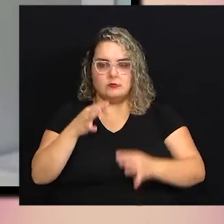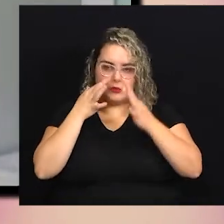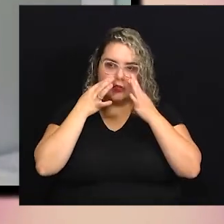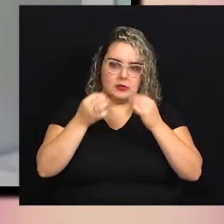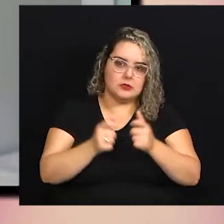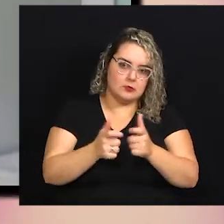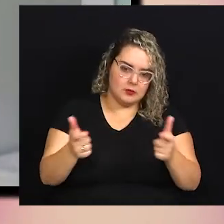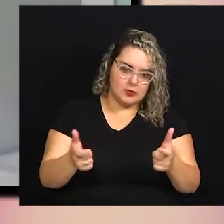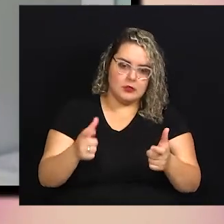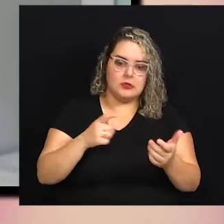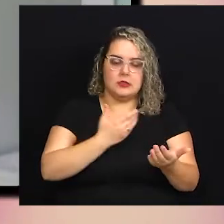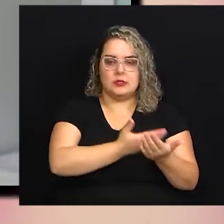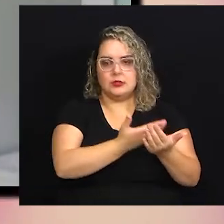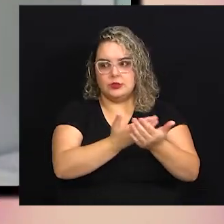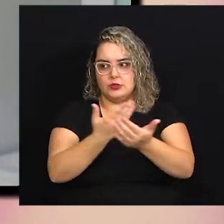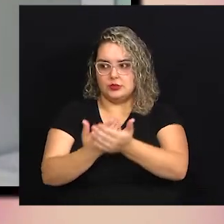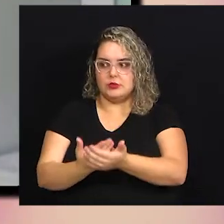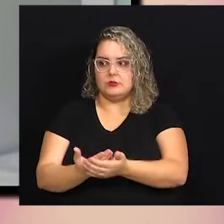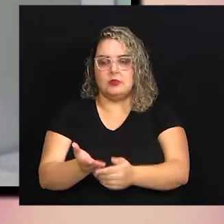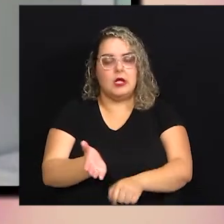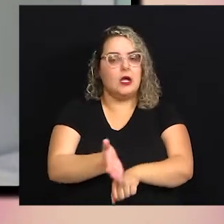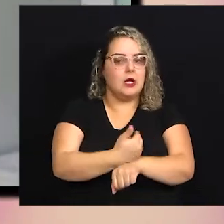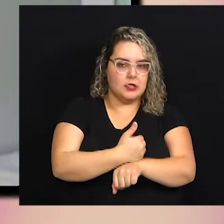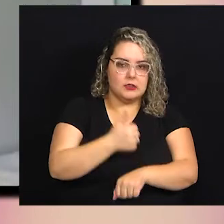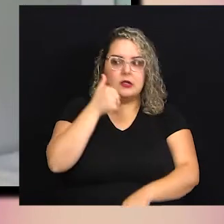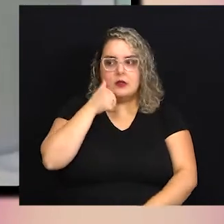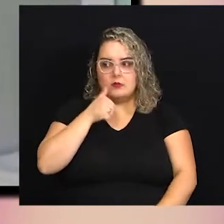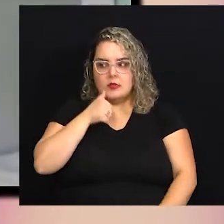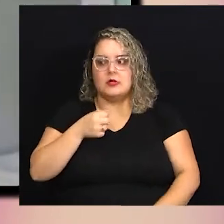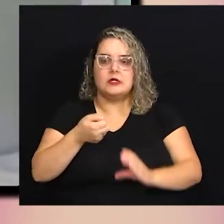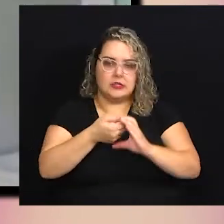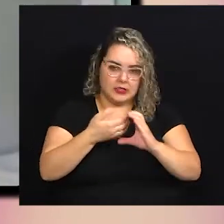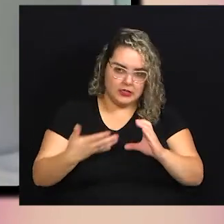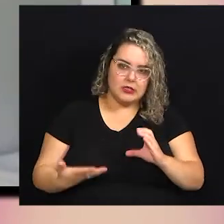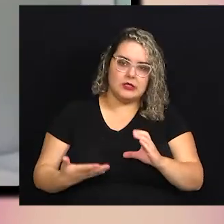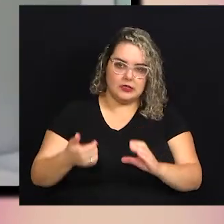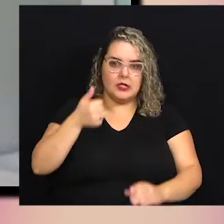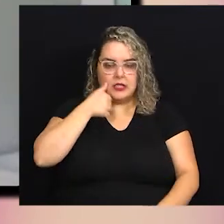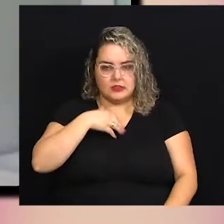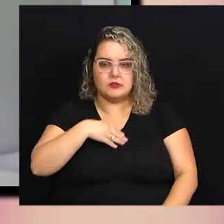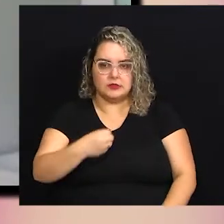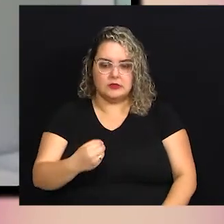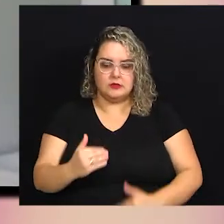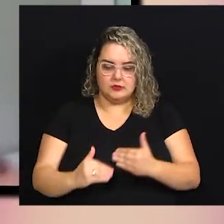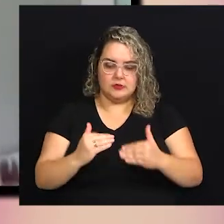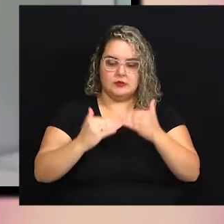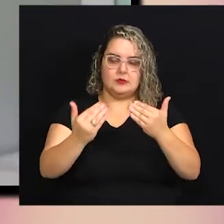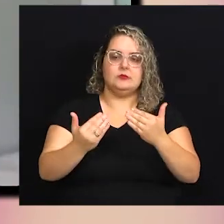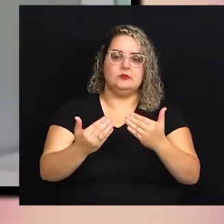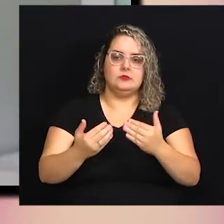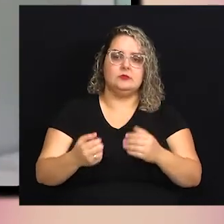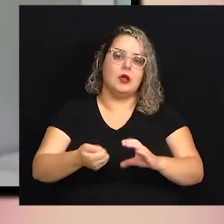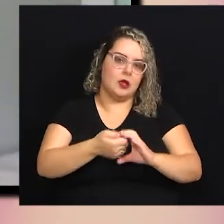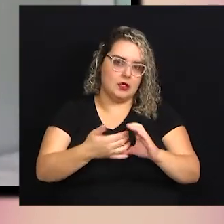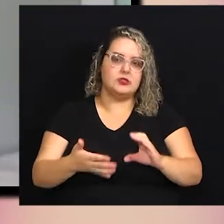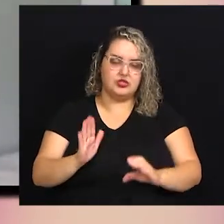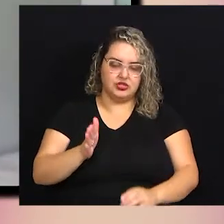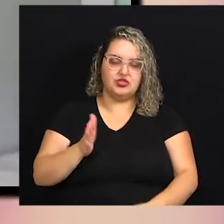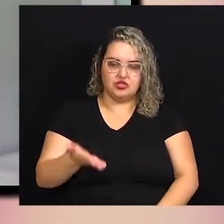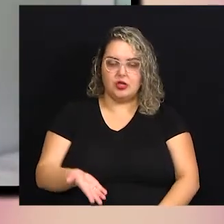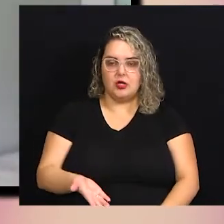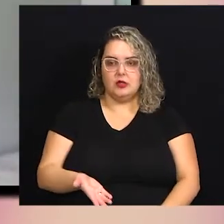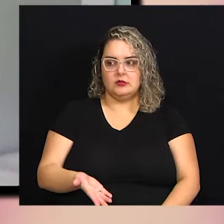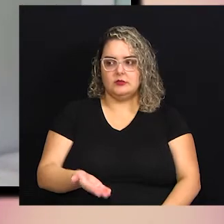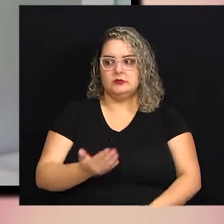mais atenção. Tem estudos mostrando que desde bem precoce, essas meninas têm algumas características, as filhas, né, que vão desenvolver SOP, algumas características